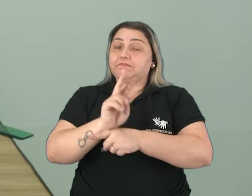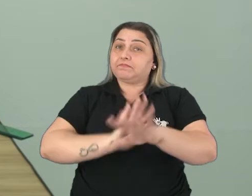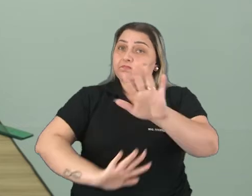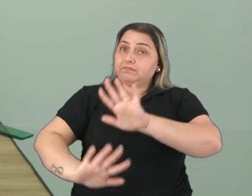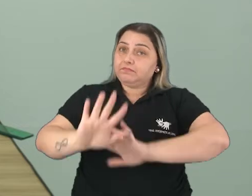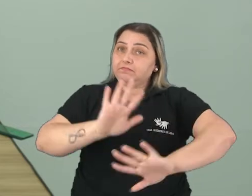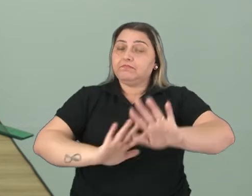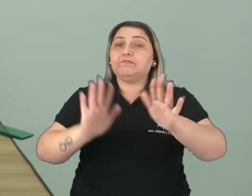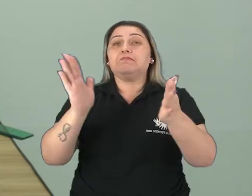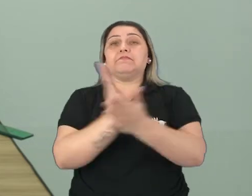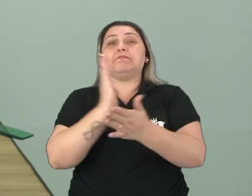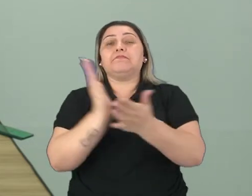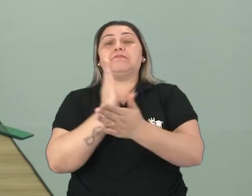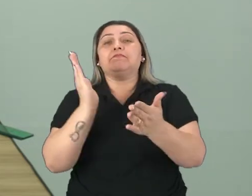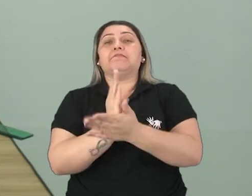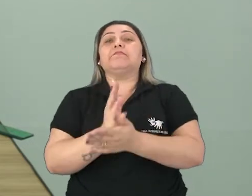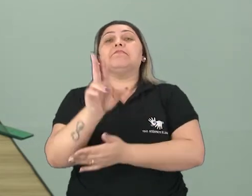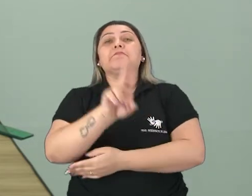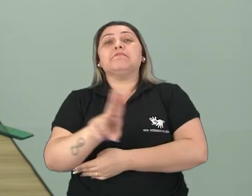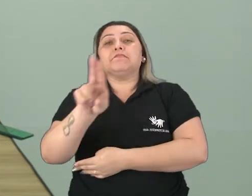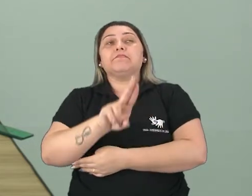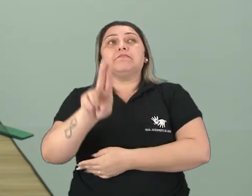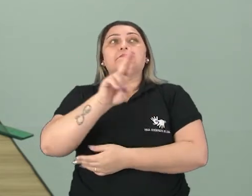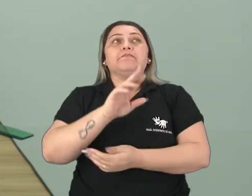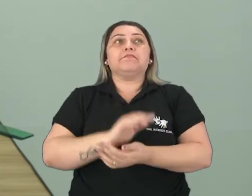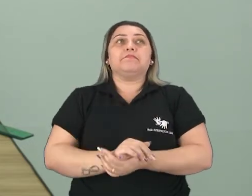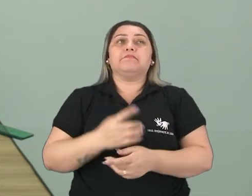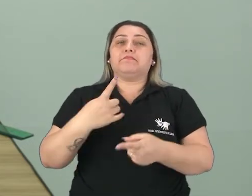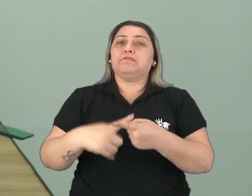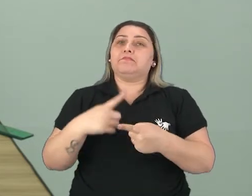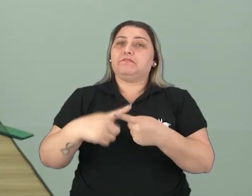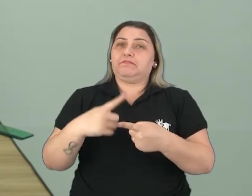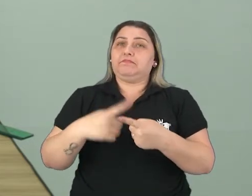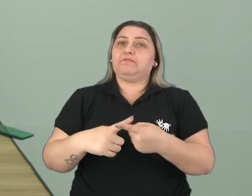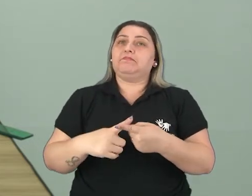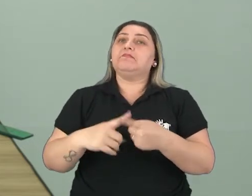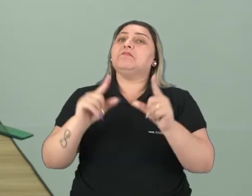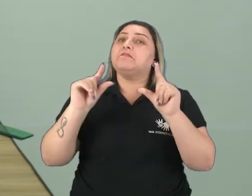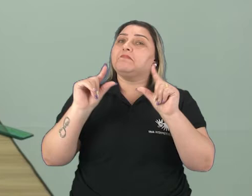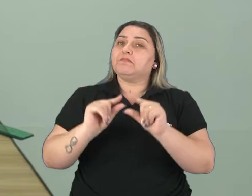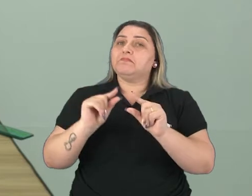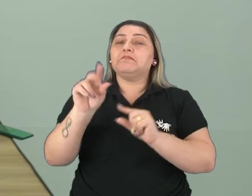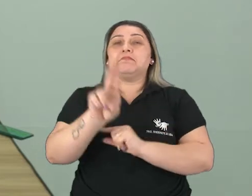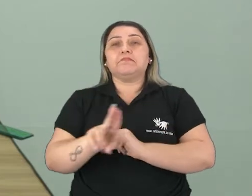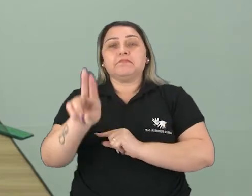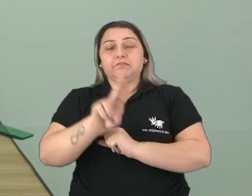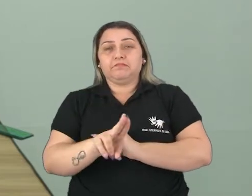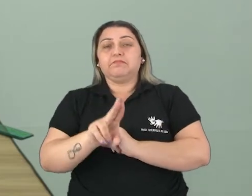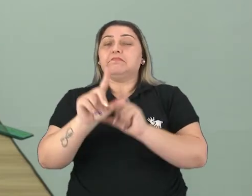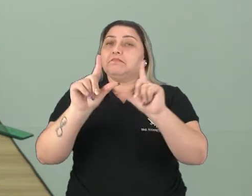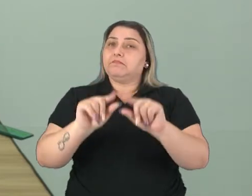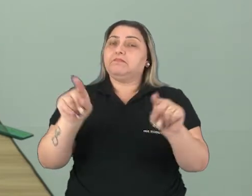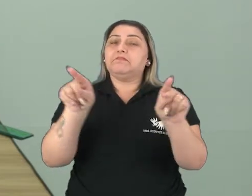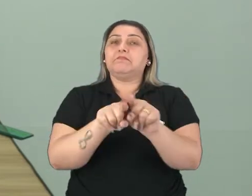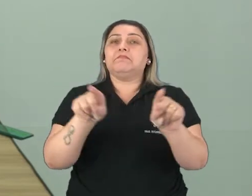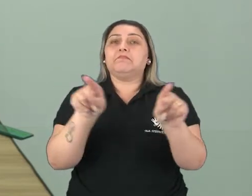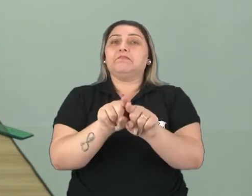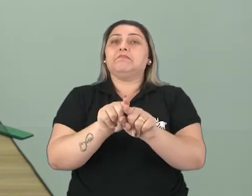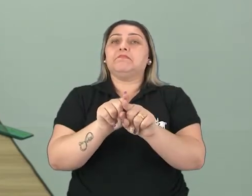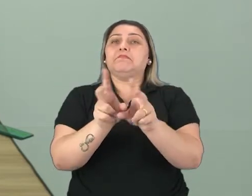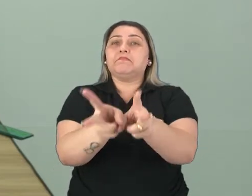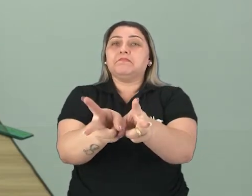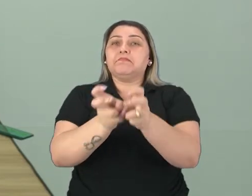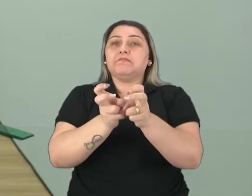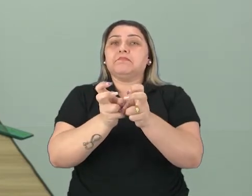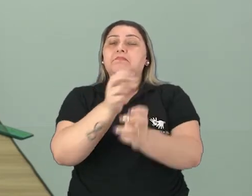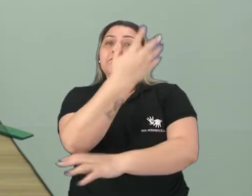nossos cadernos, com as folhas que nós utilizamos, porque quanto menos nós consumimos, menos nós extraímos da natureza. Nós